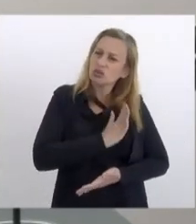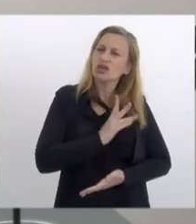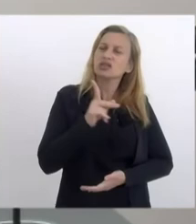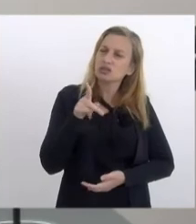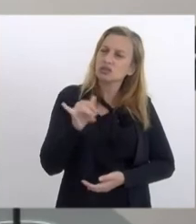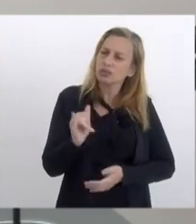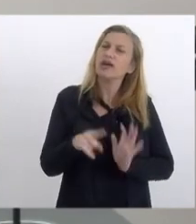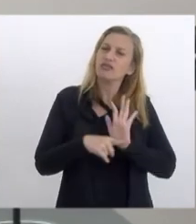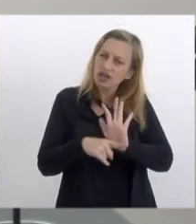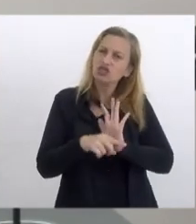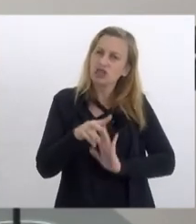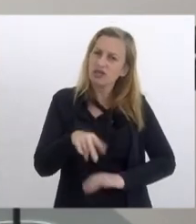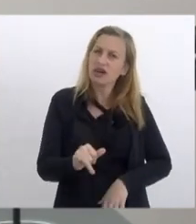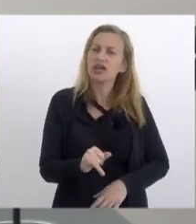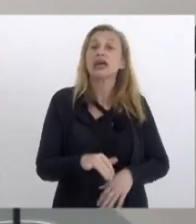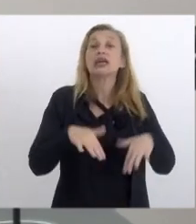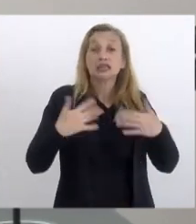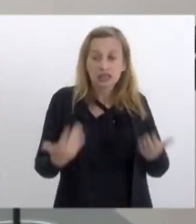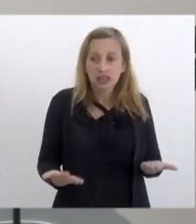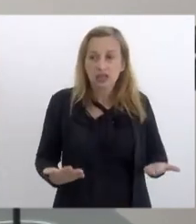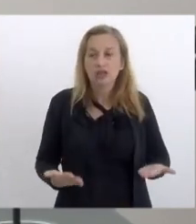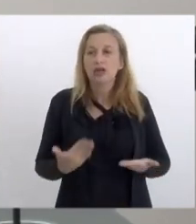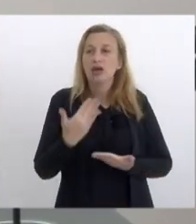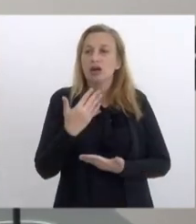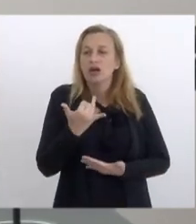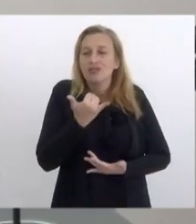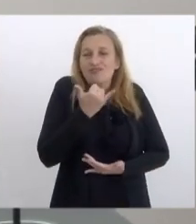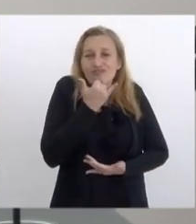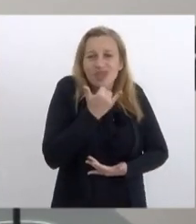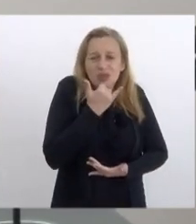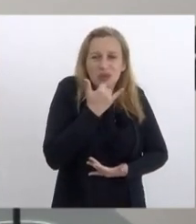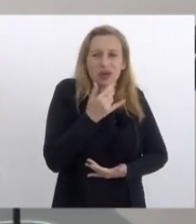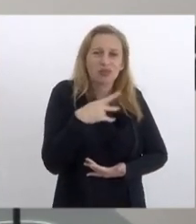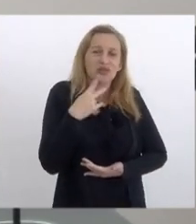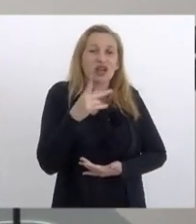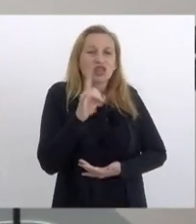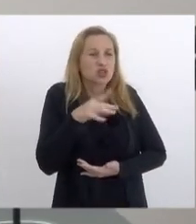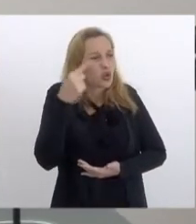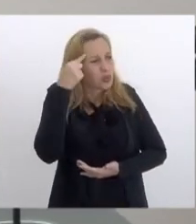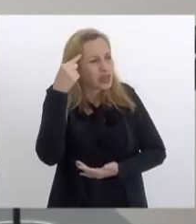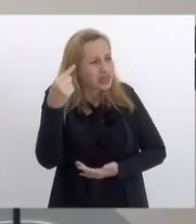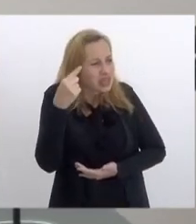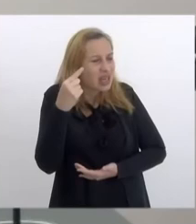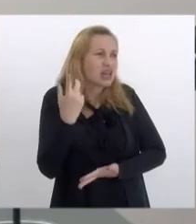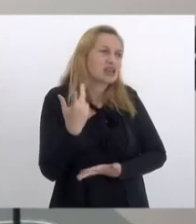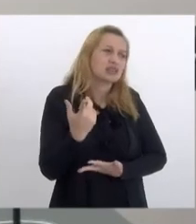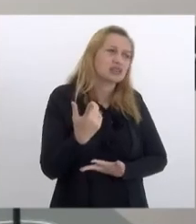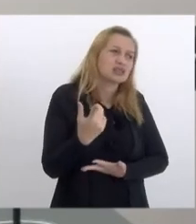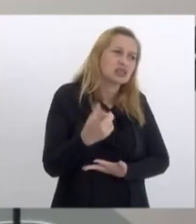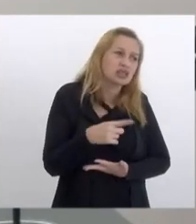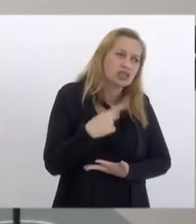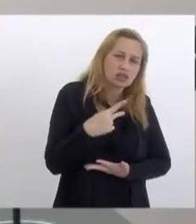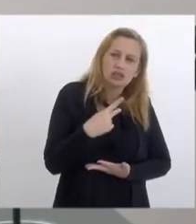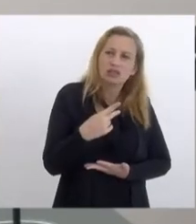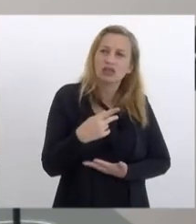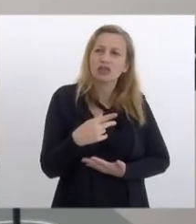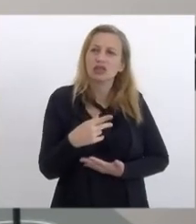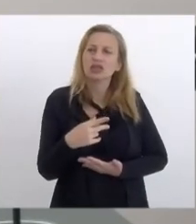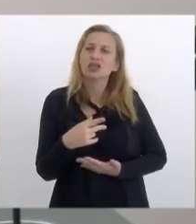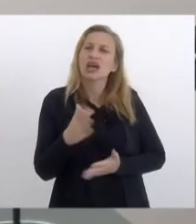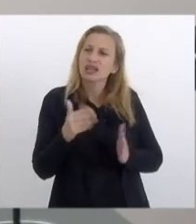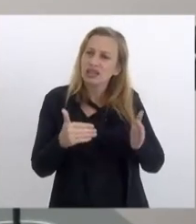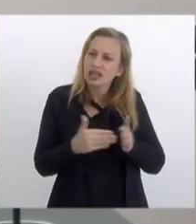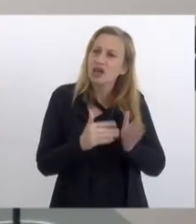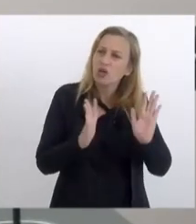ajudar. Vai ajudar. Então, o senhor me perdoe, a minha fala é só uma ideia. E nós passamos, nós convivemos. E até hoje